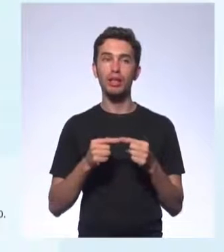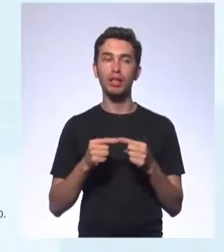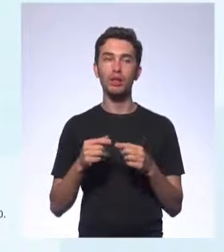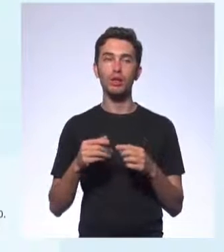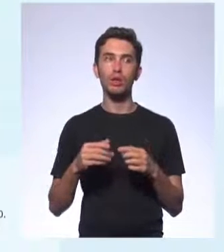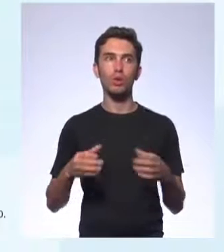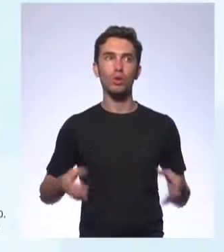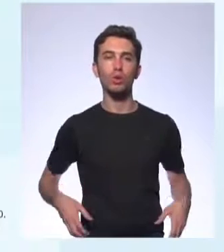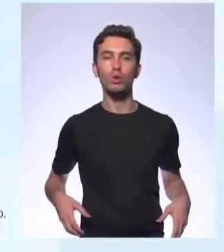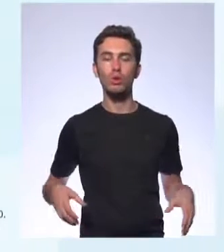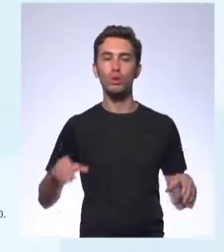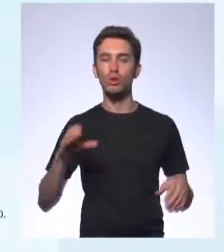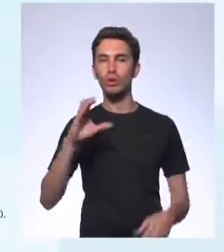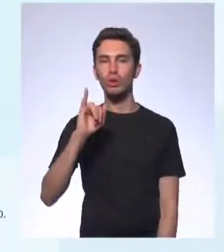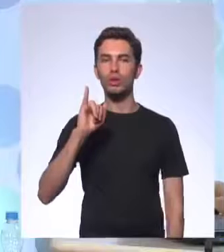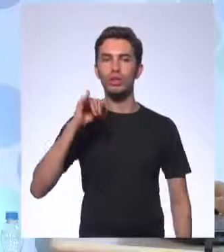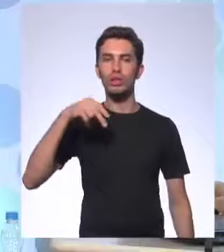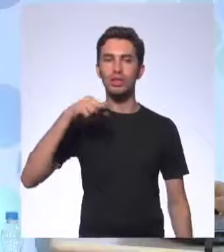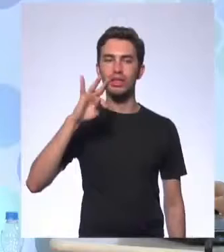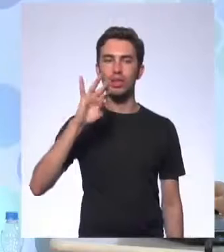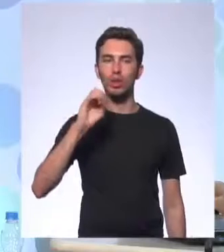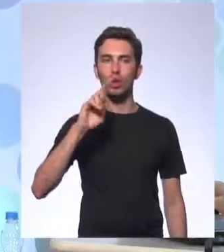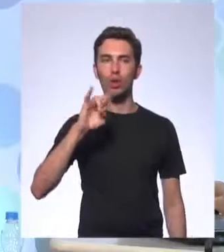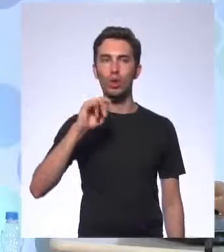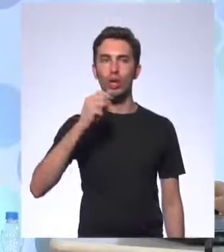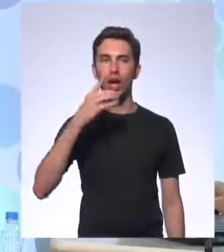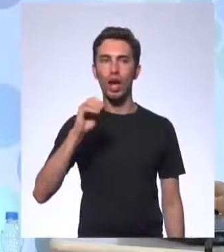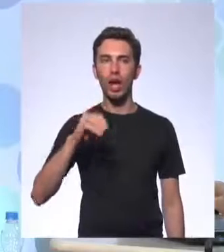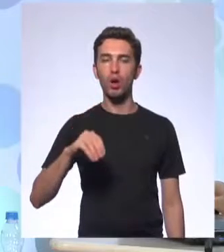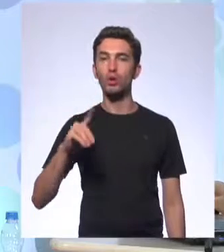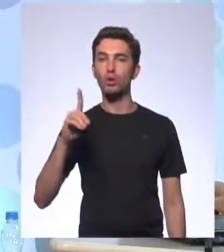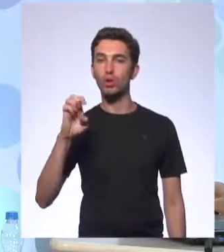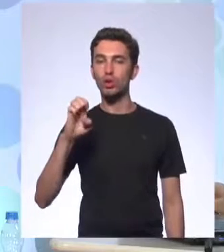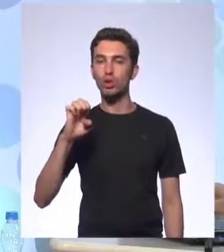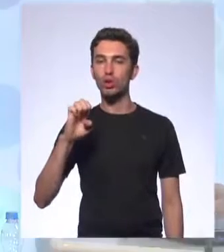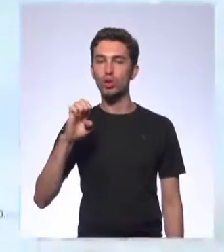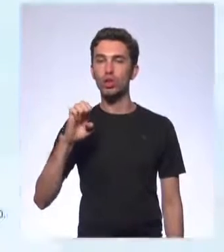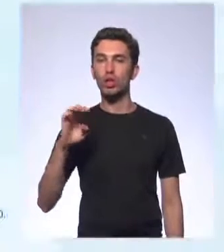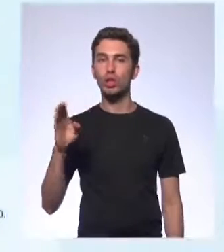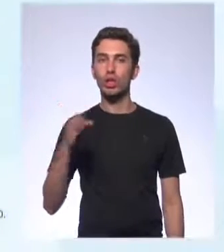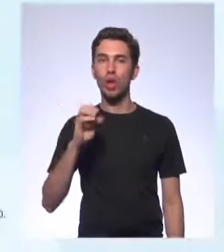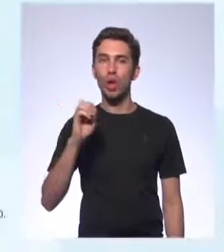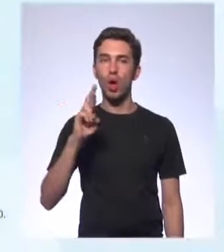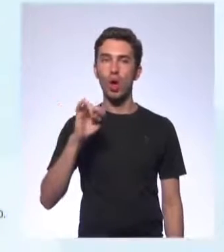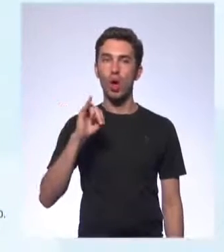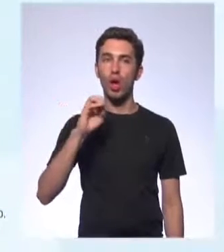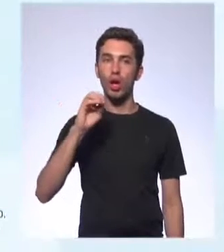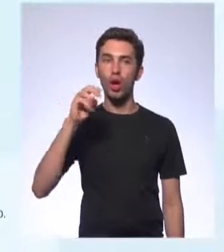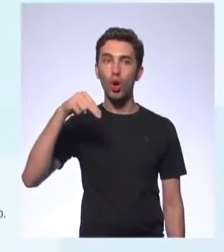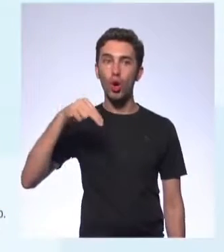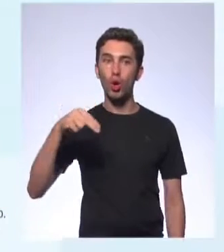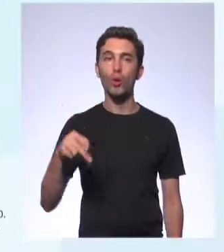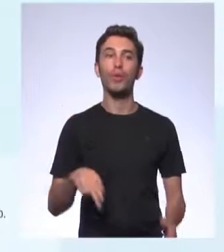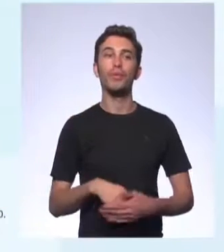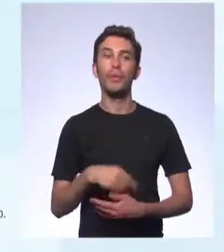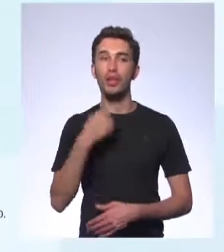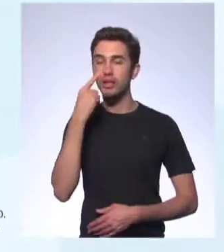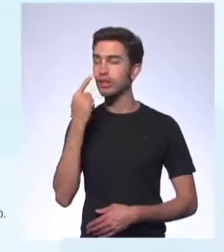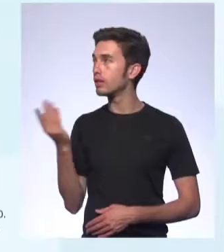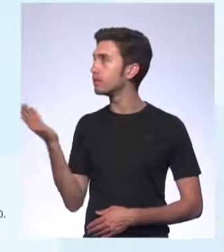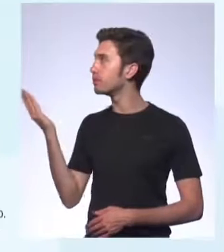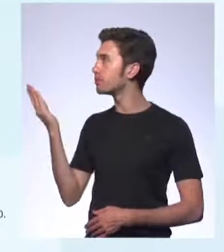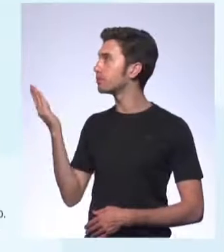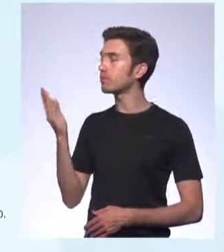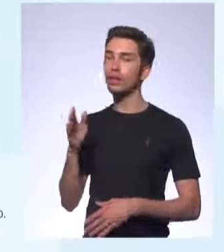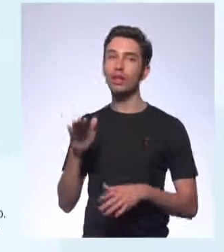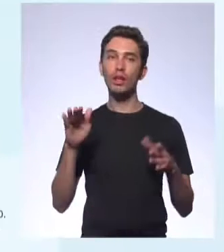tudo mais. Você deve lembrar disso daí. Então aí tem um destaque para você, ó, das Três Marias. A gente vendo num mapa celeste, né? E